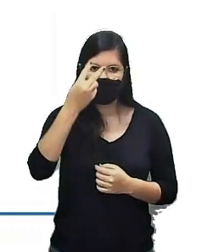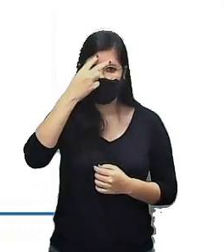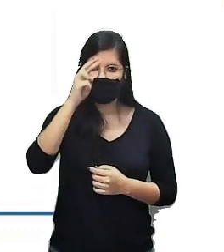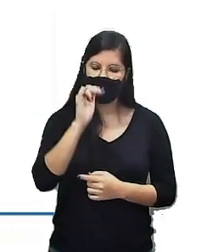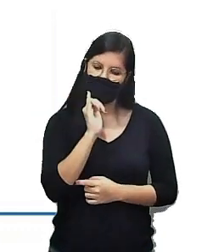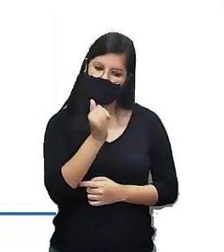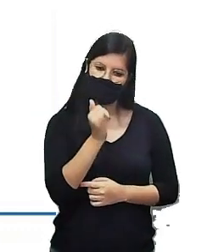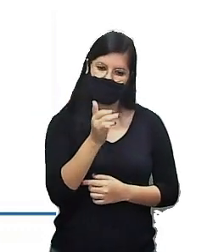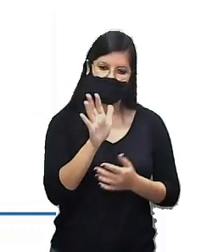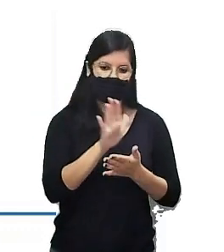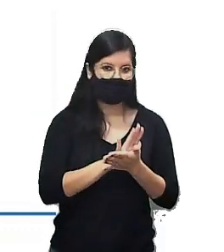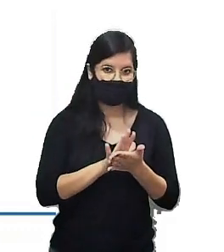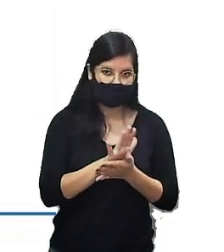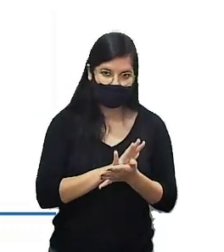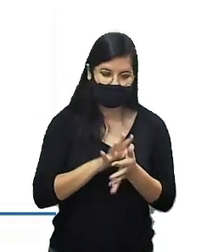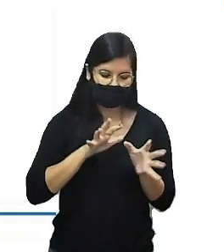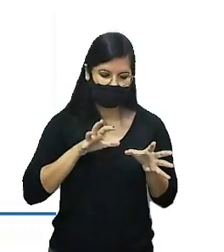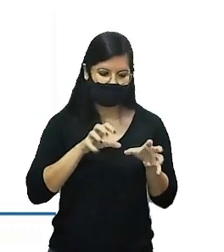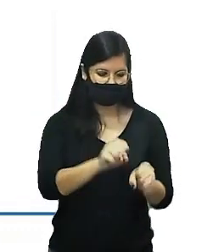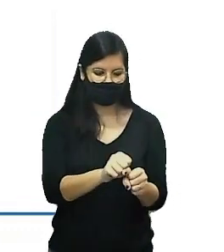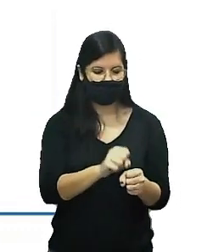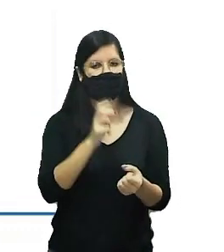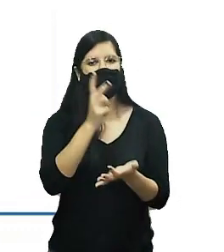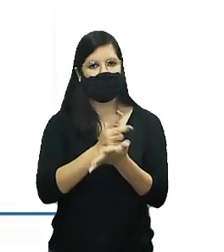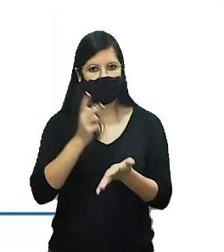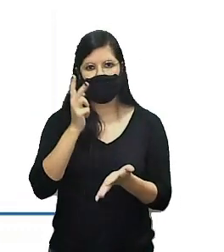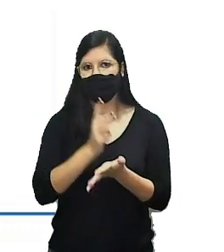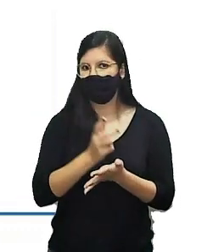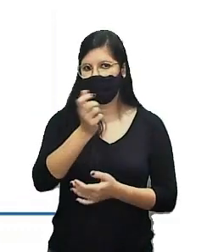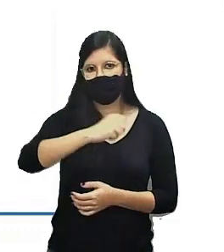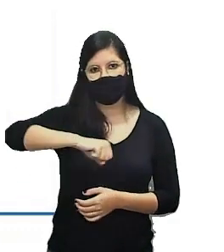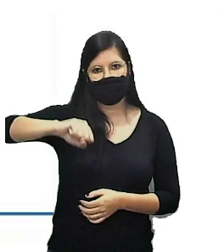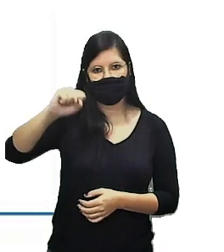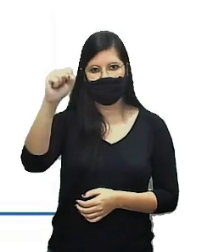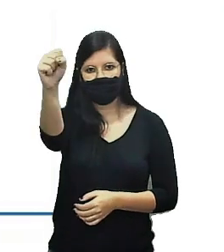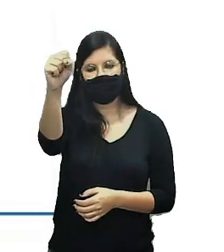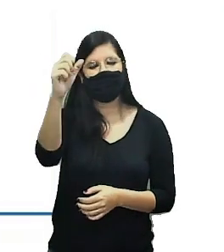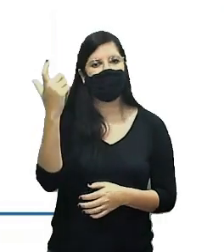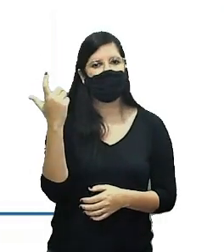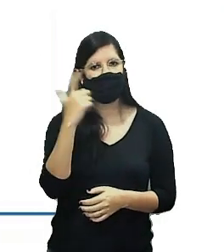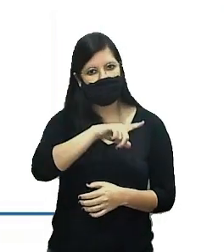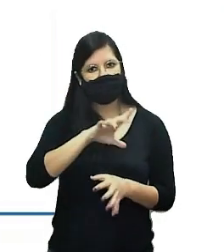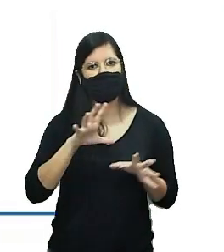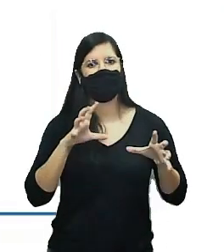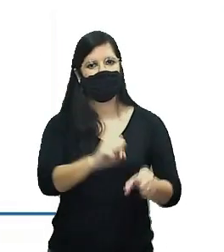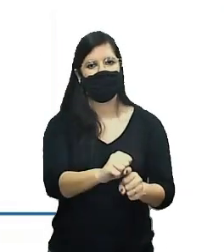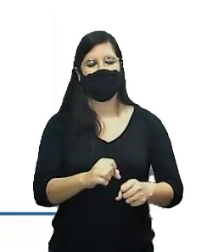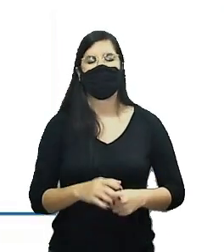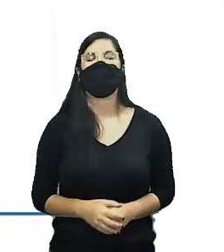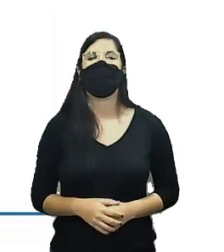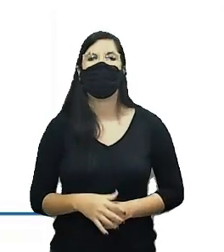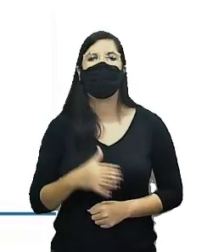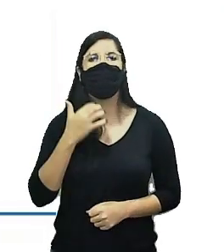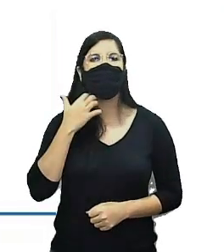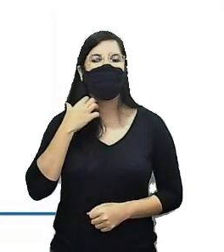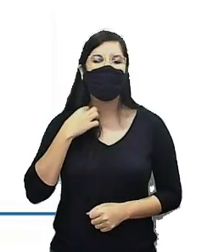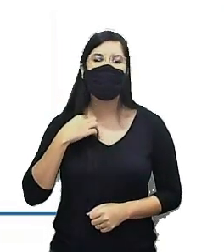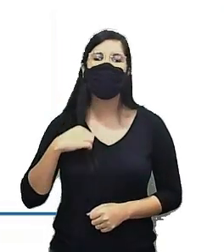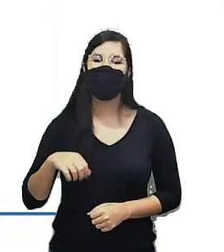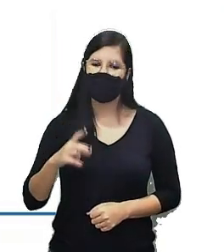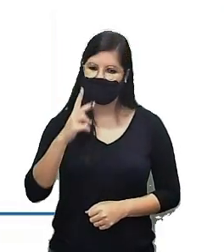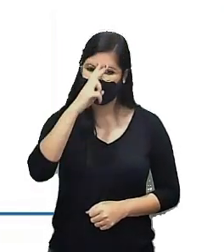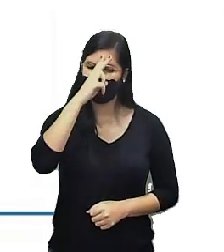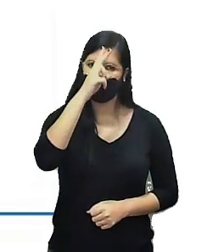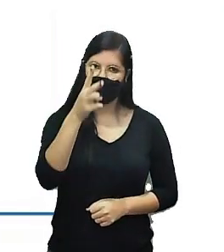próprias histórias, os caçadores serão sempre os heróis das narrativas de caça. É forte isso aí, hein? É forte, né?